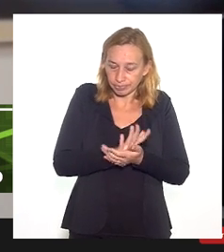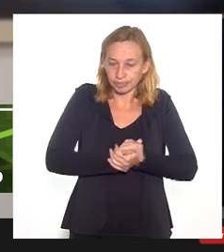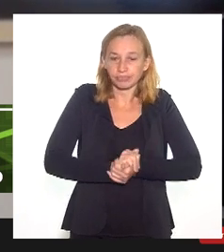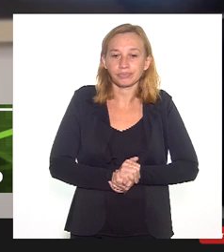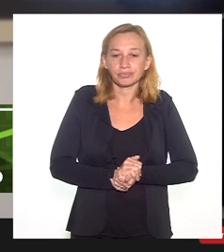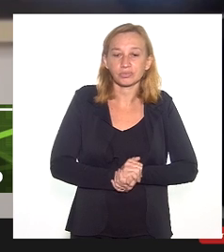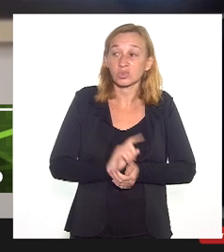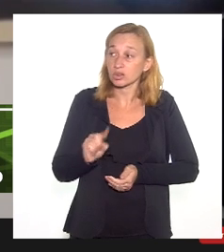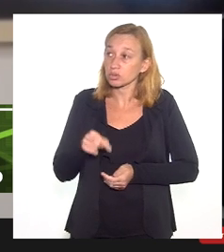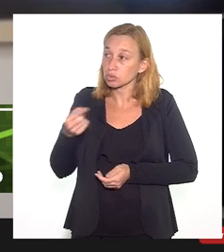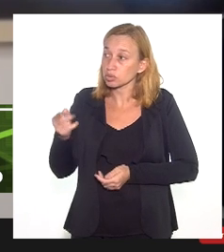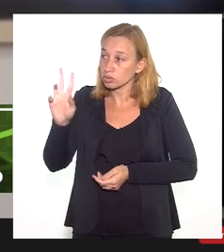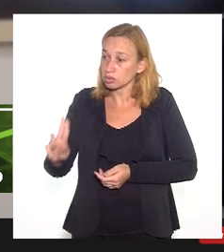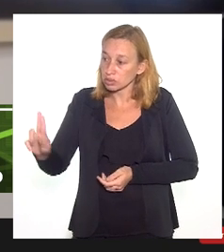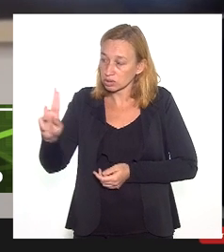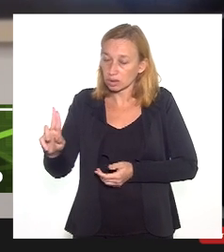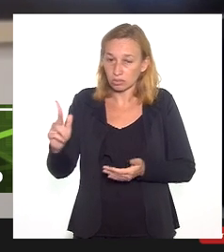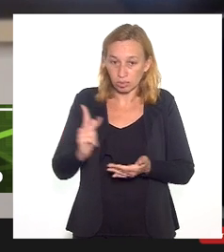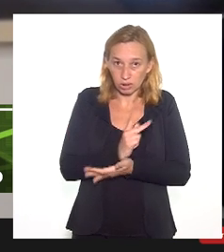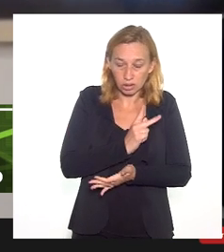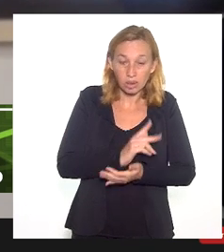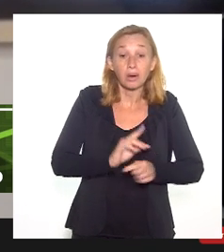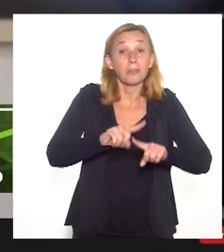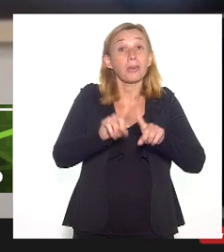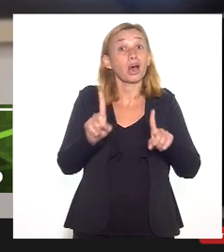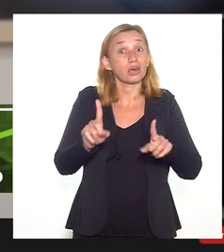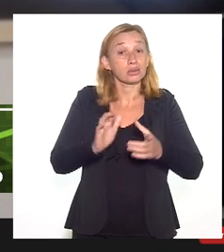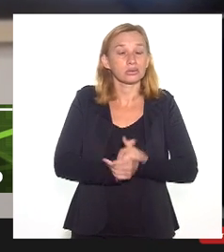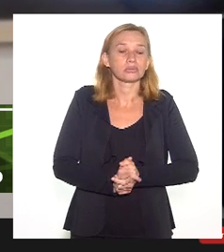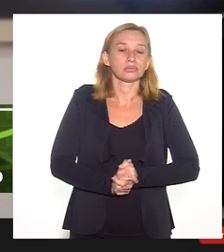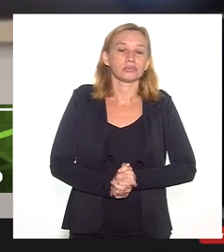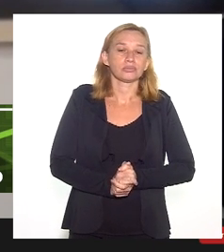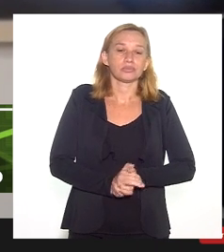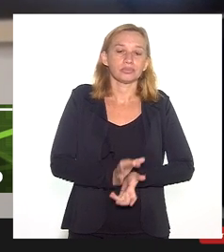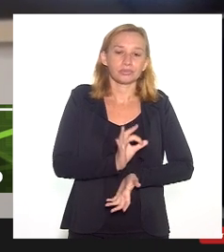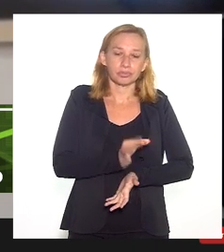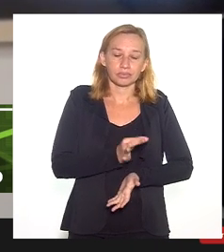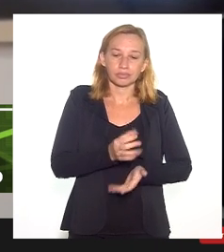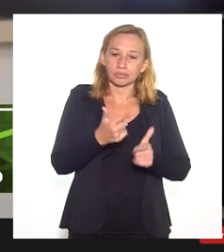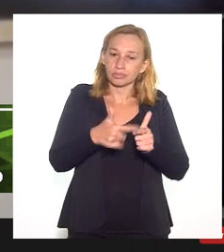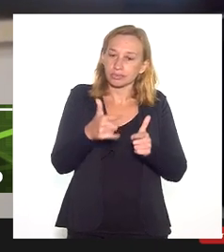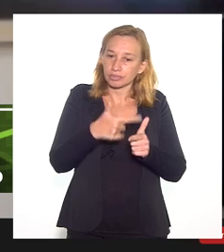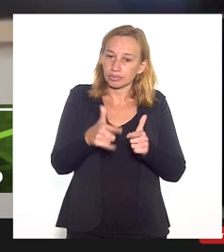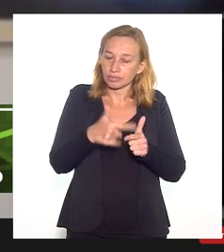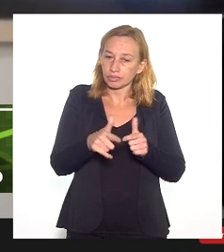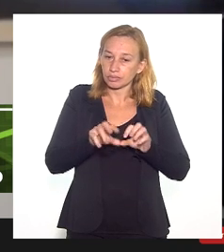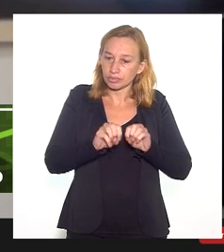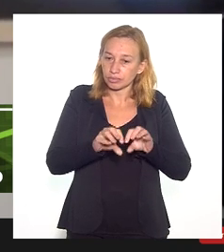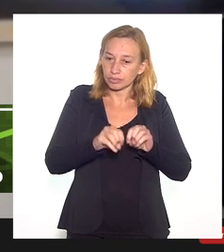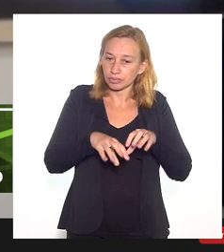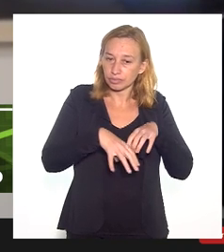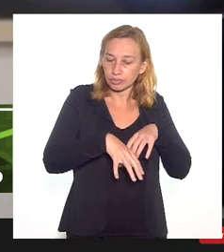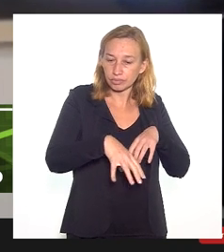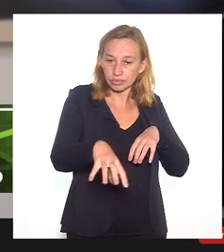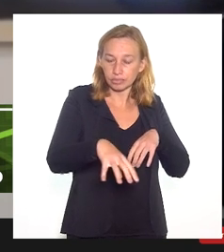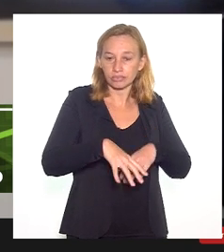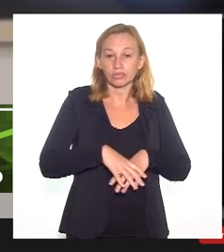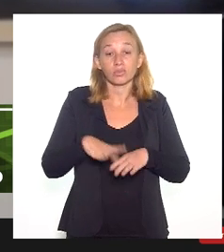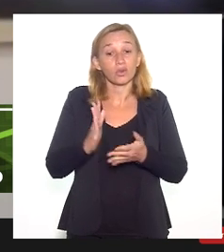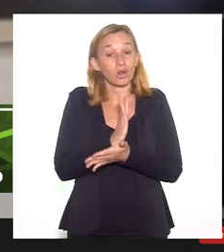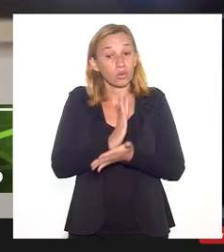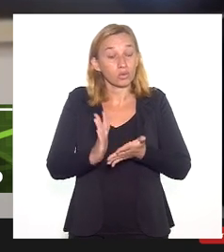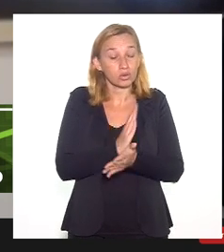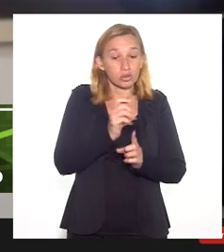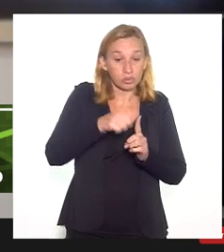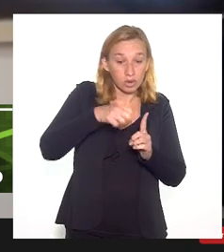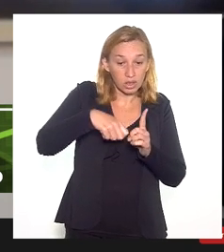universidades aconteceu. Mas, é claro que os problemas do ensino à distância, e aí, alguns meses